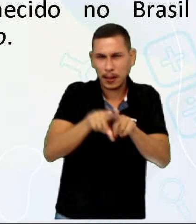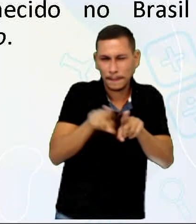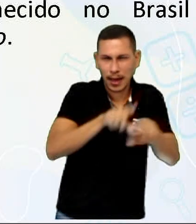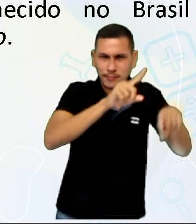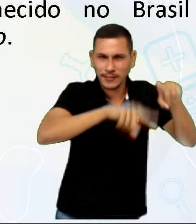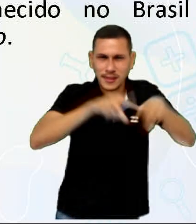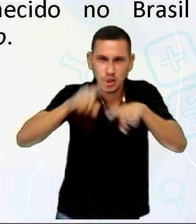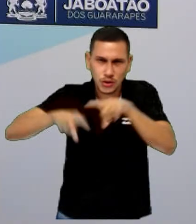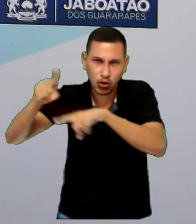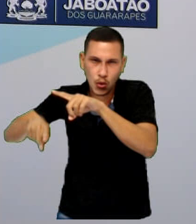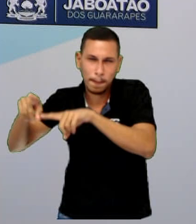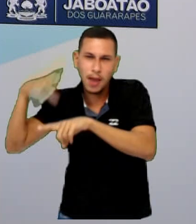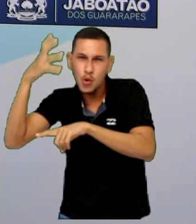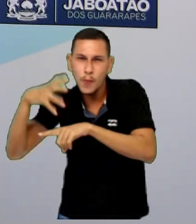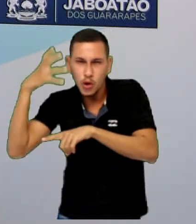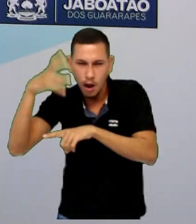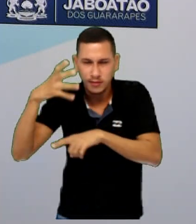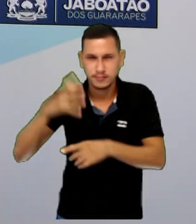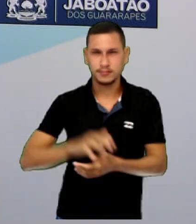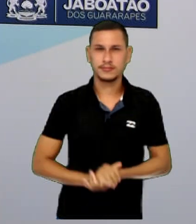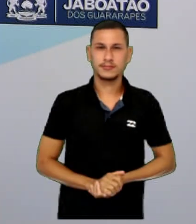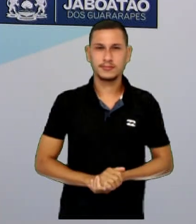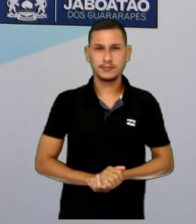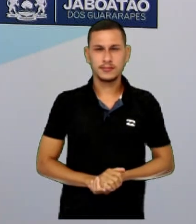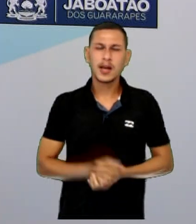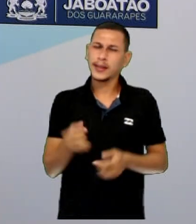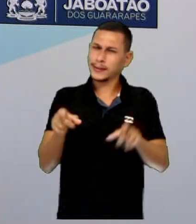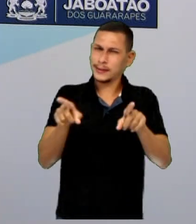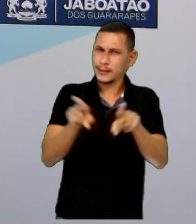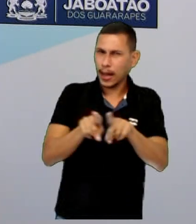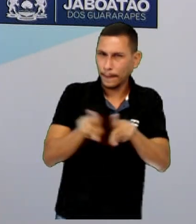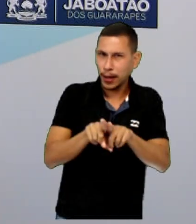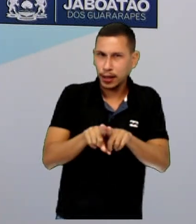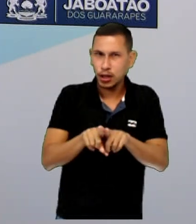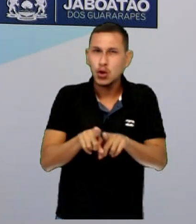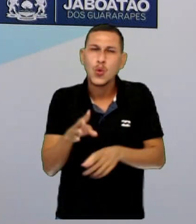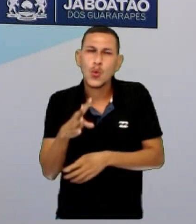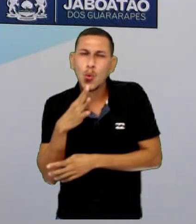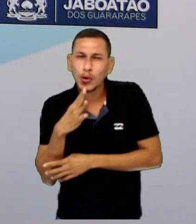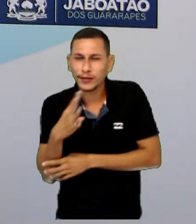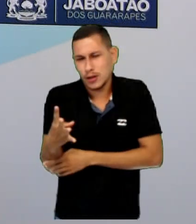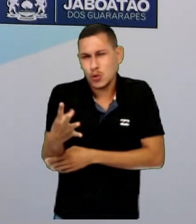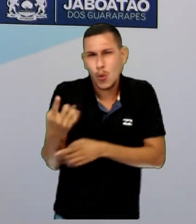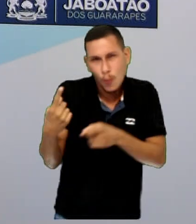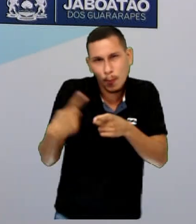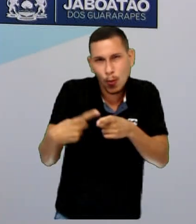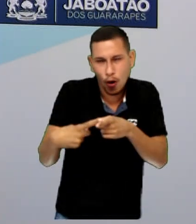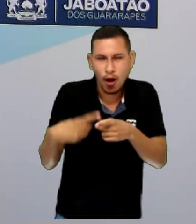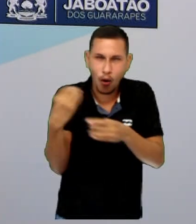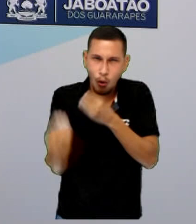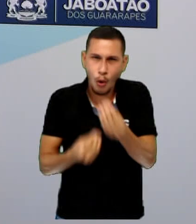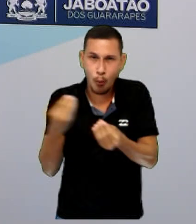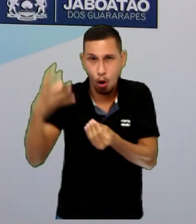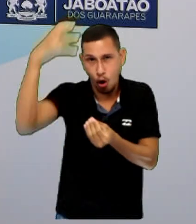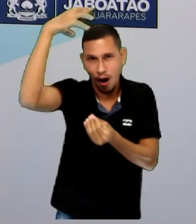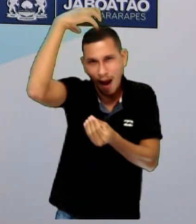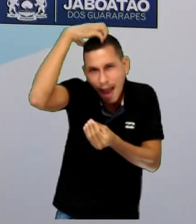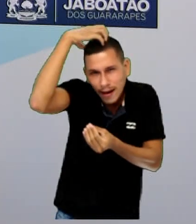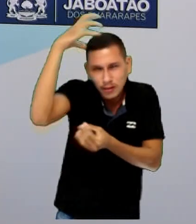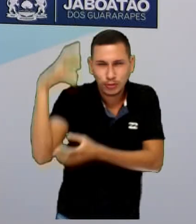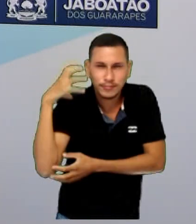multi-instrumentista, tocava vários instrumentos e era também conhecido, por conta disso, como o rei do